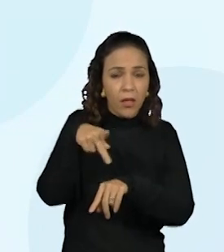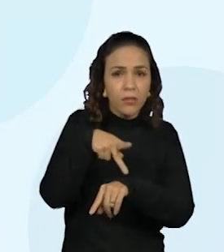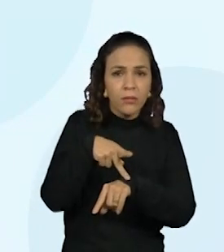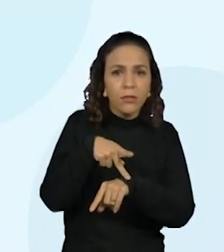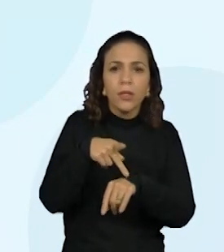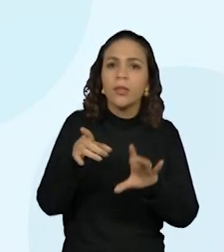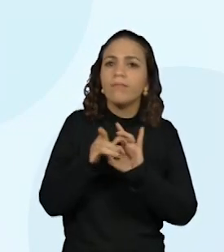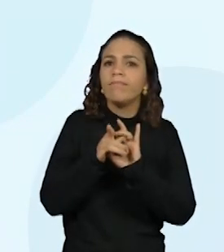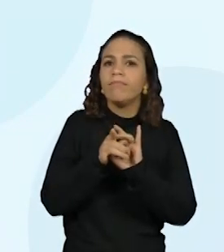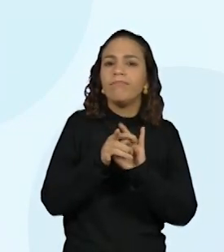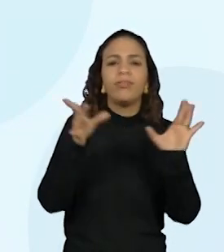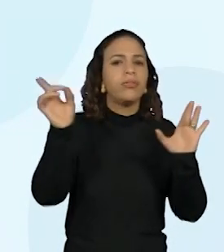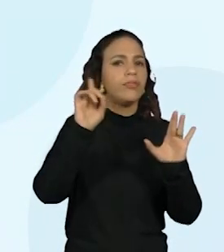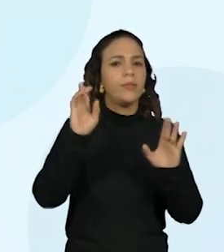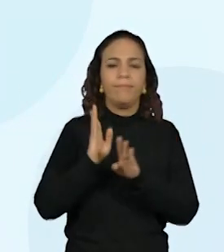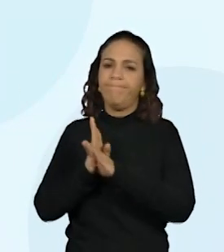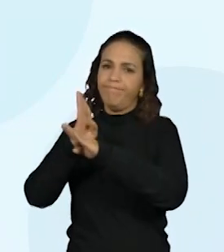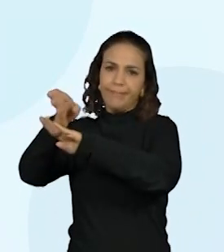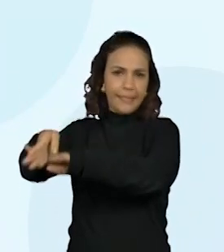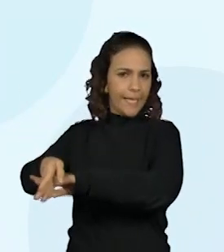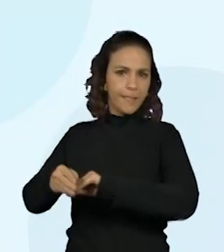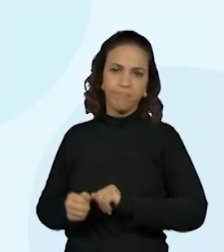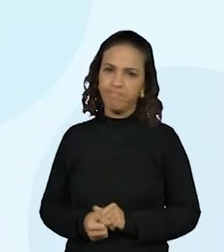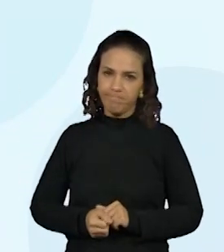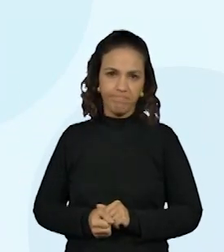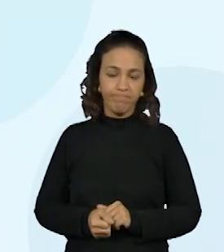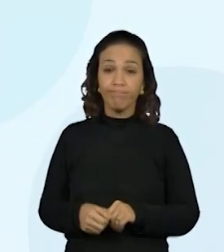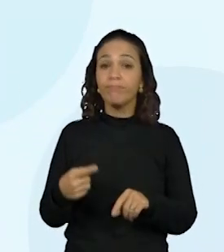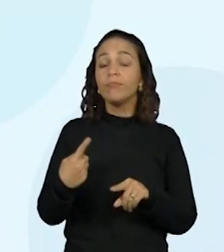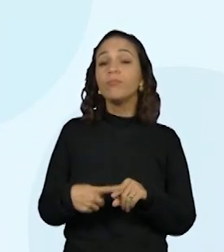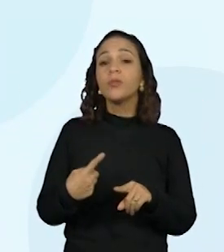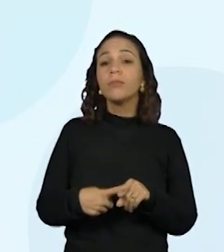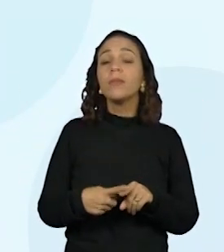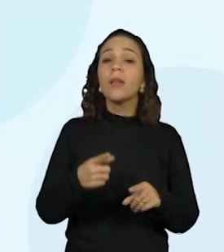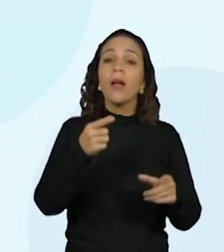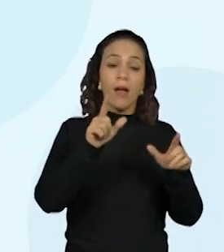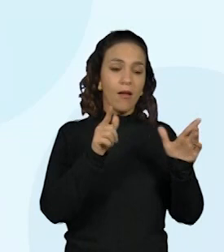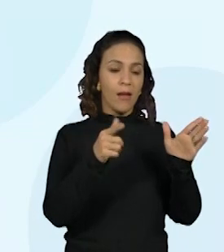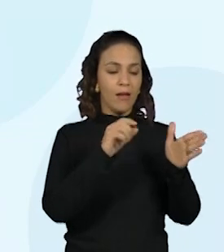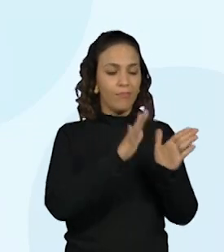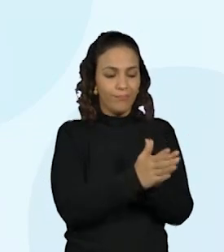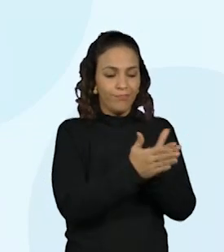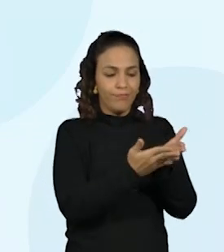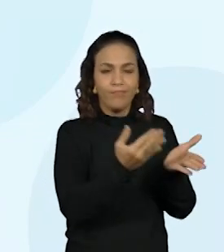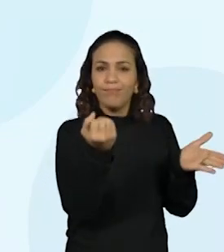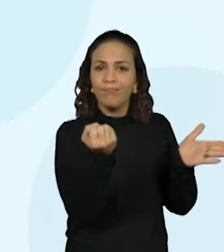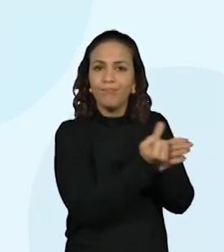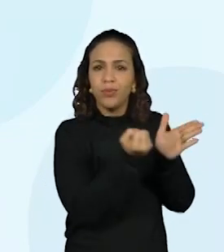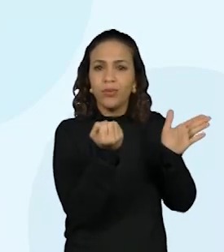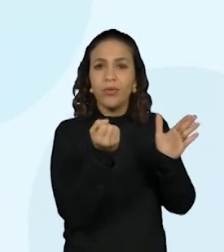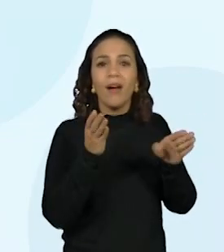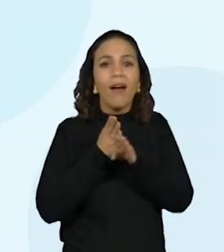permitia que fôssemos para lá, porque não tínhamos visto